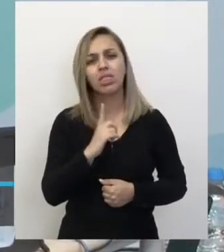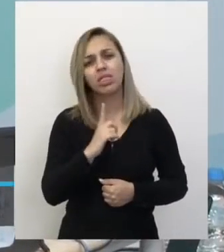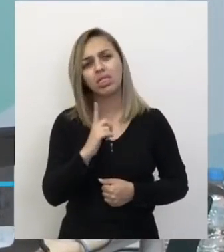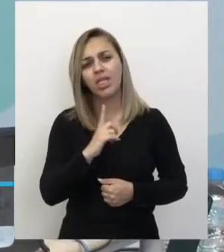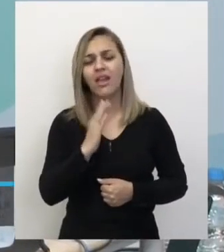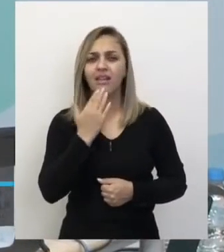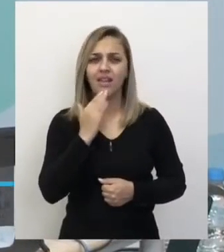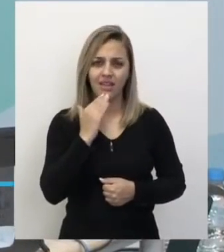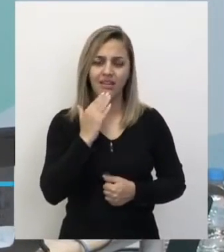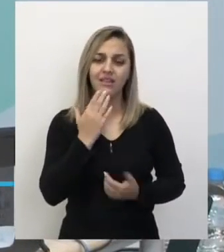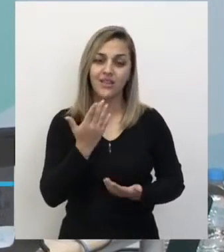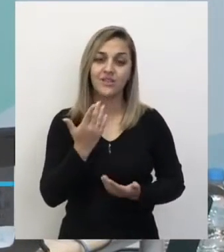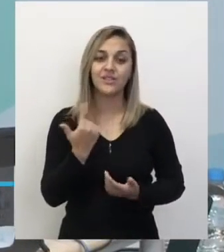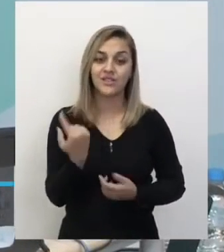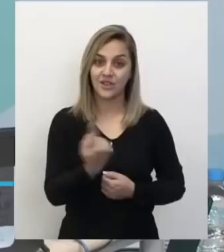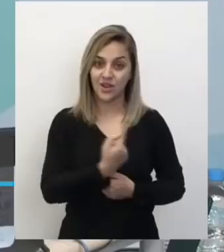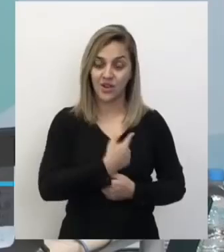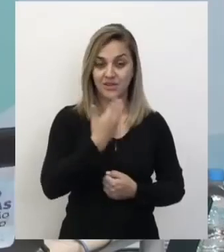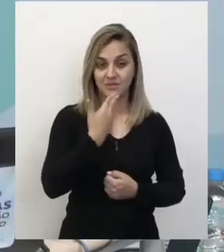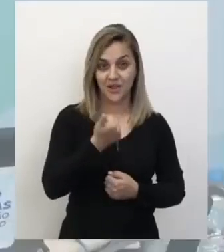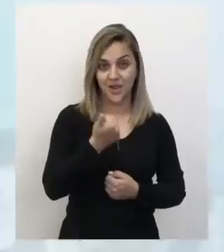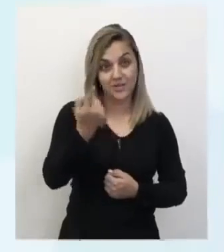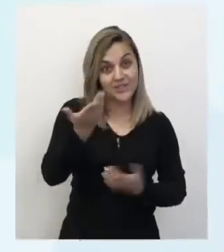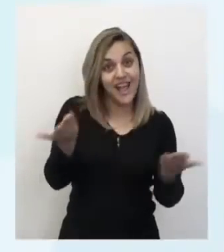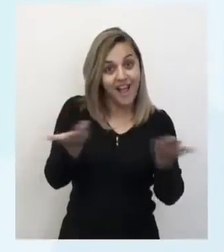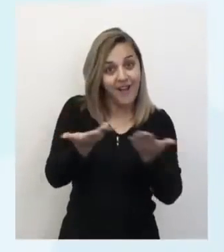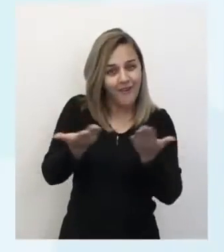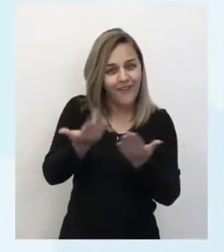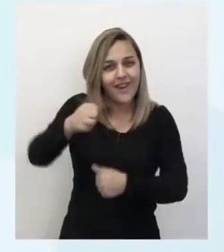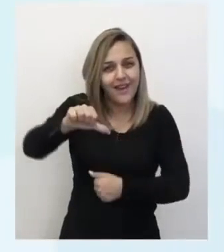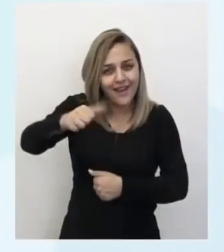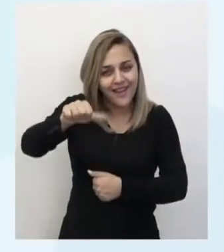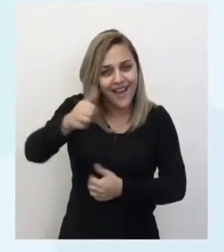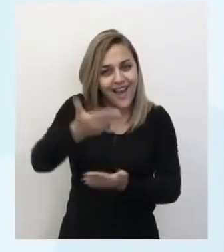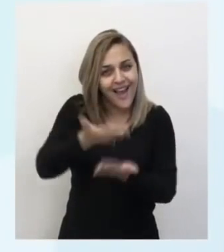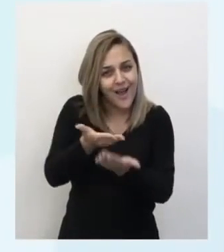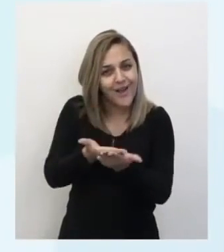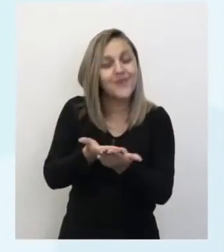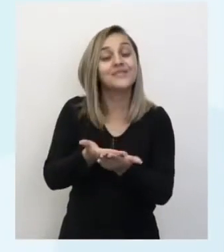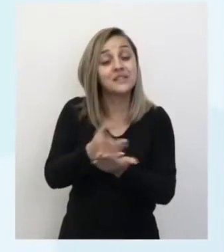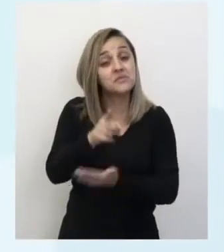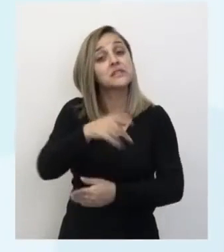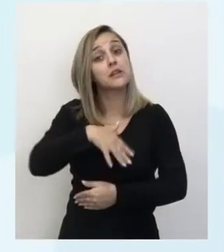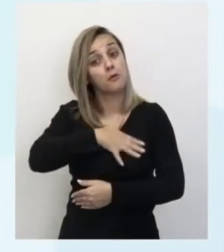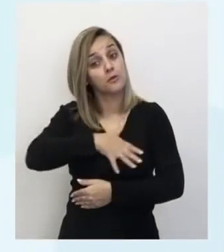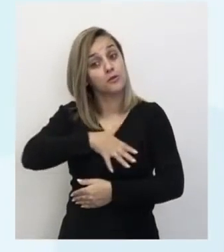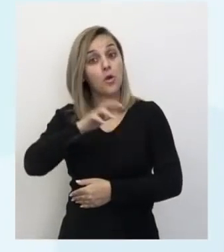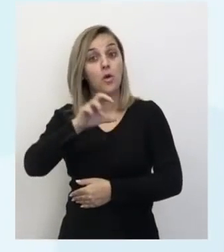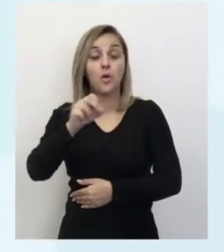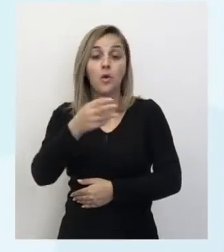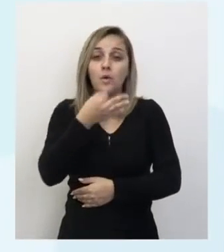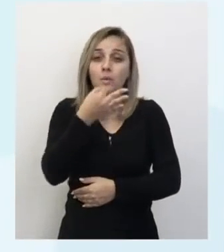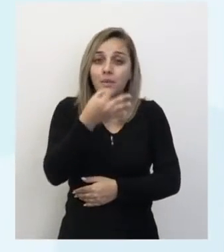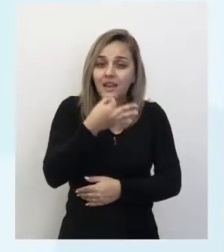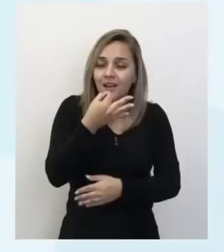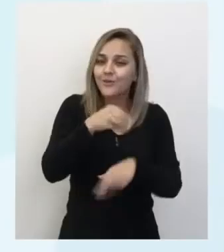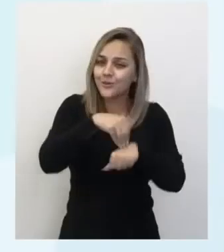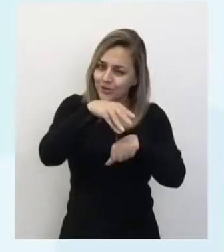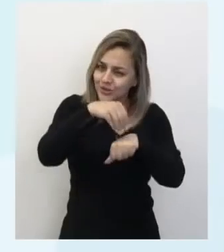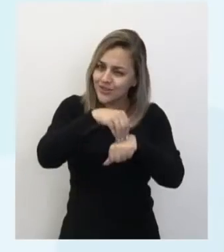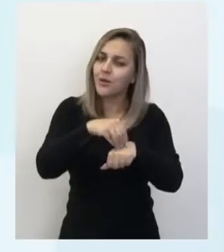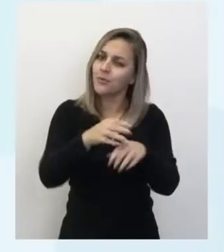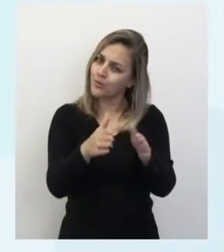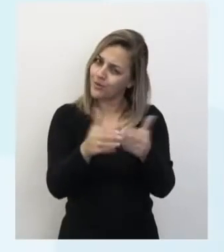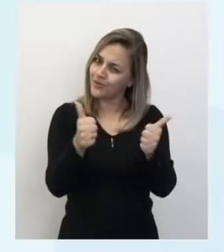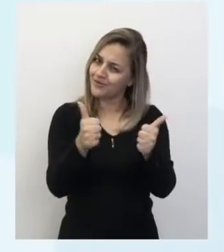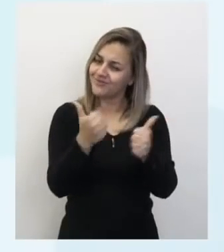e sempre pode melhorar. Então, analisa essa aula, vê o que você gostou, o que você, de repente, pode dar alguma sugestão e tudo mais, mas não deixe de avaliar aí